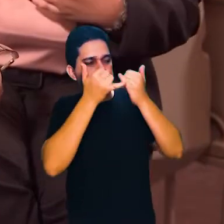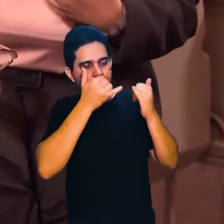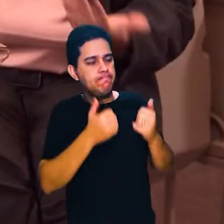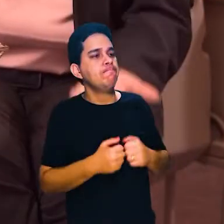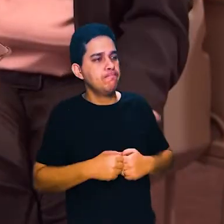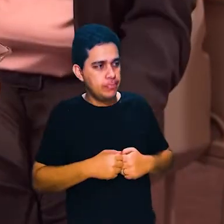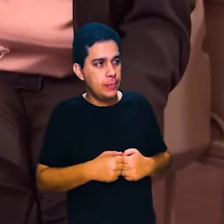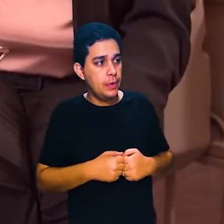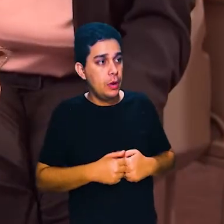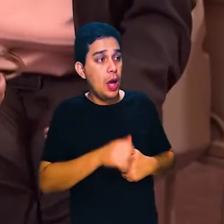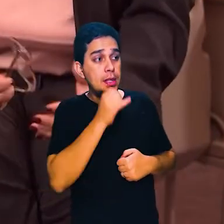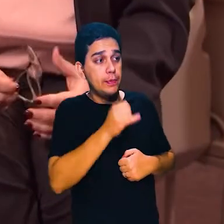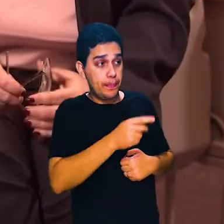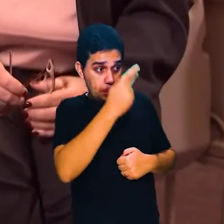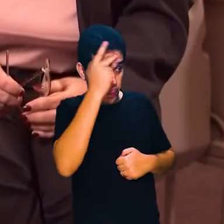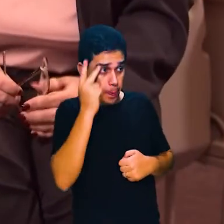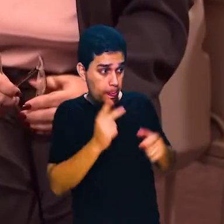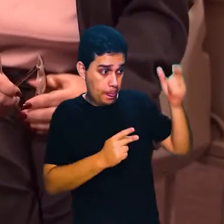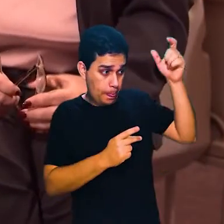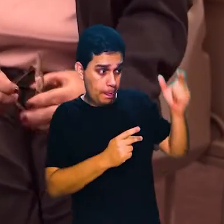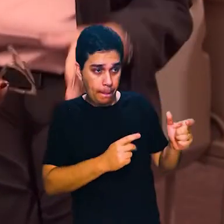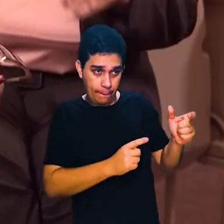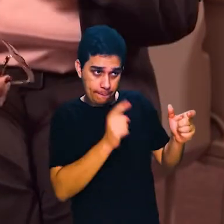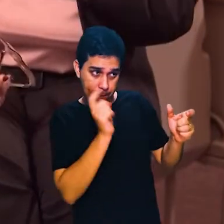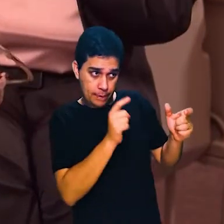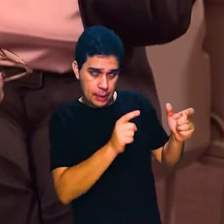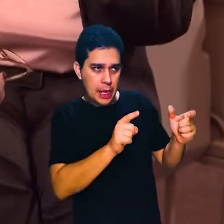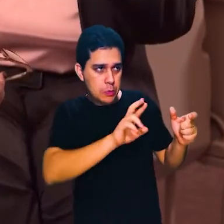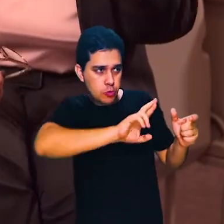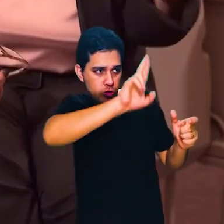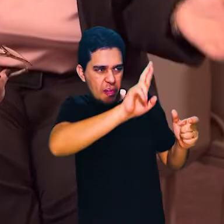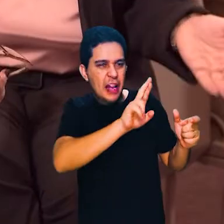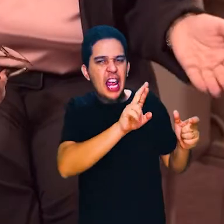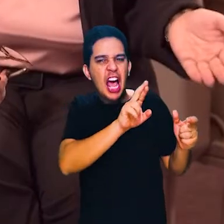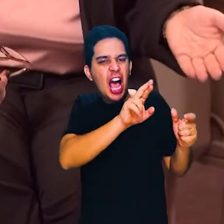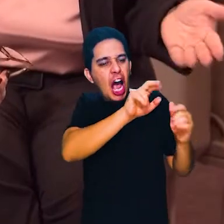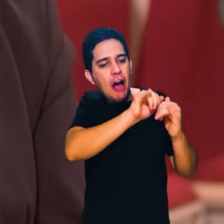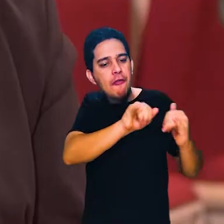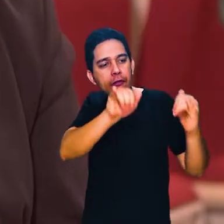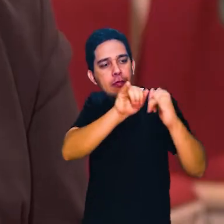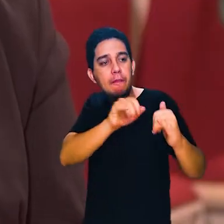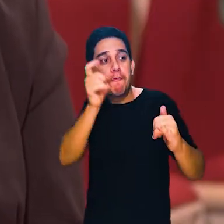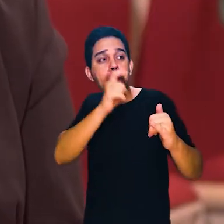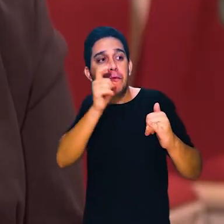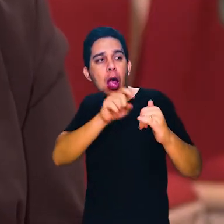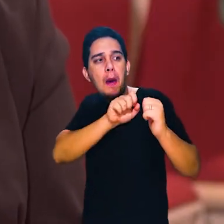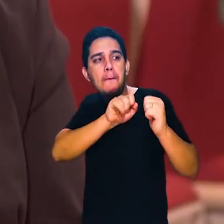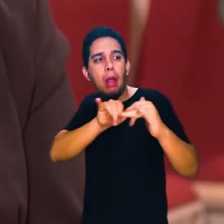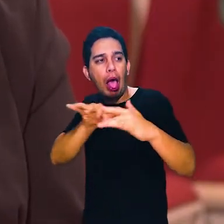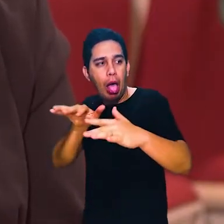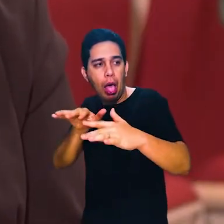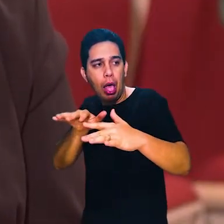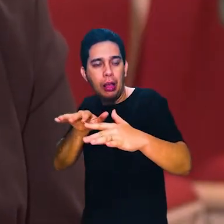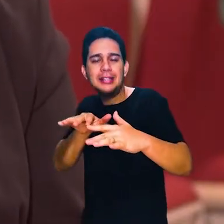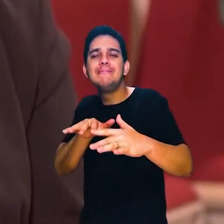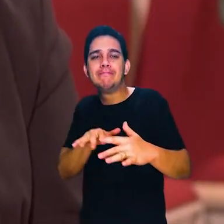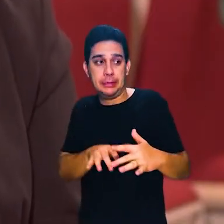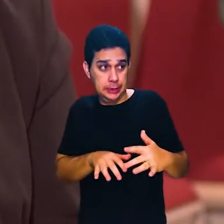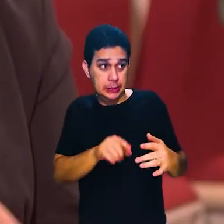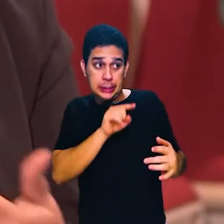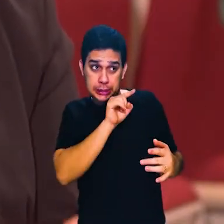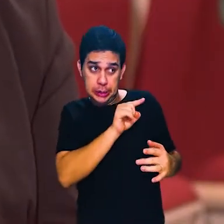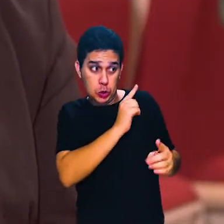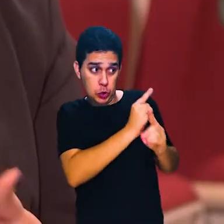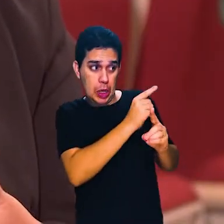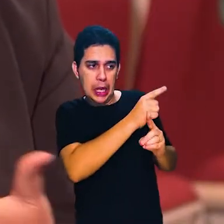imputada, inclusive, um crime. Porque quando a gente está num período não eleitoral, compete à justiça comum avaliar